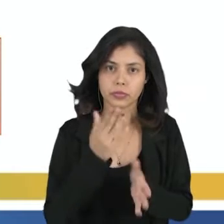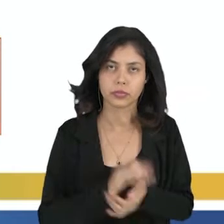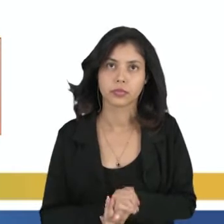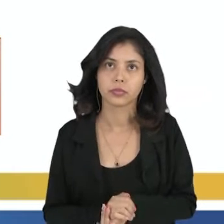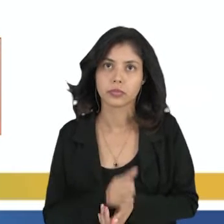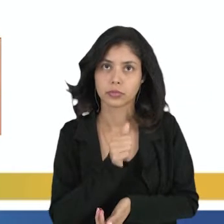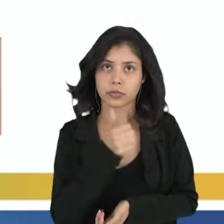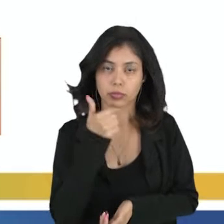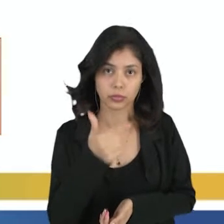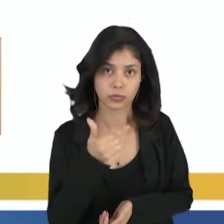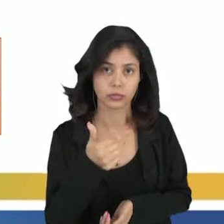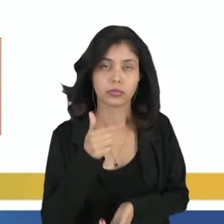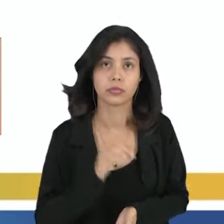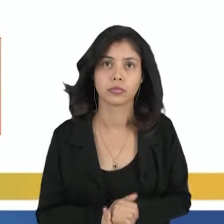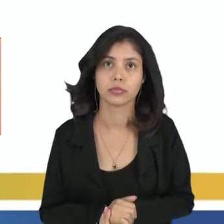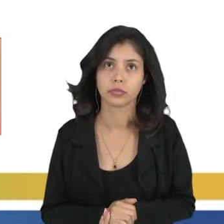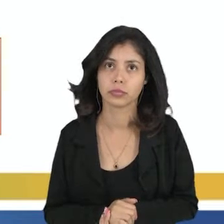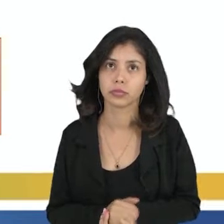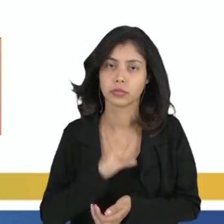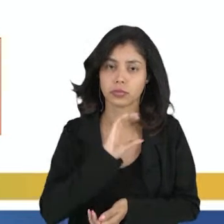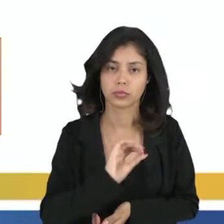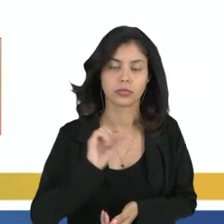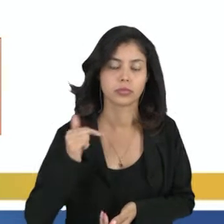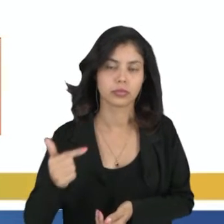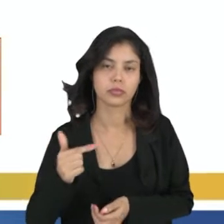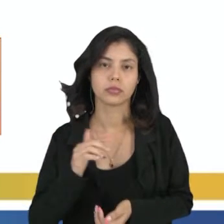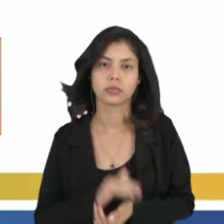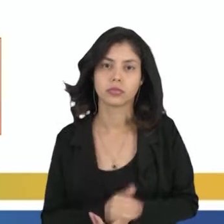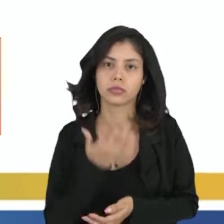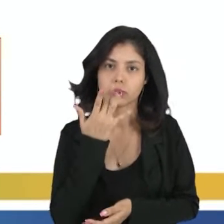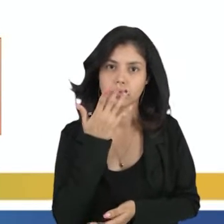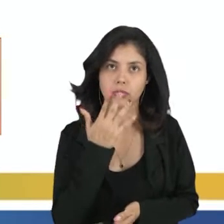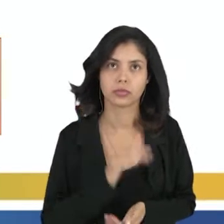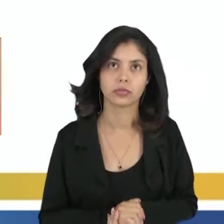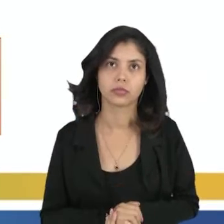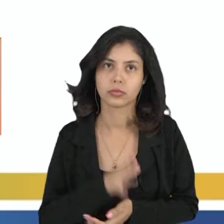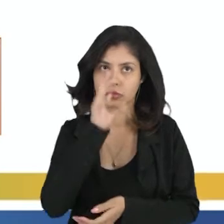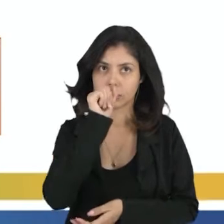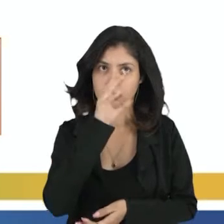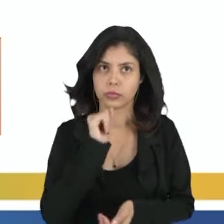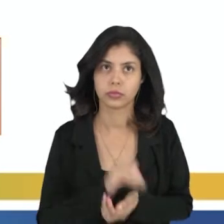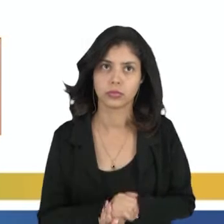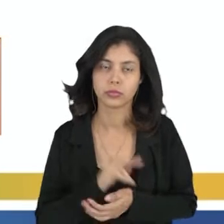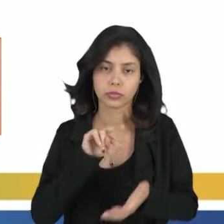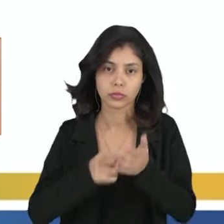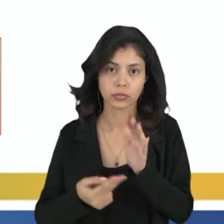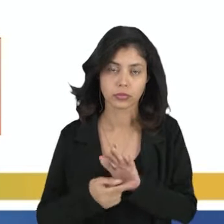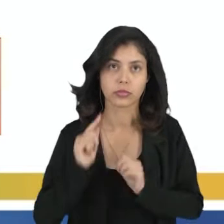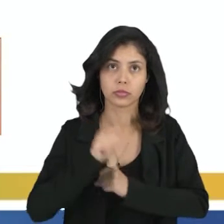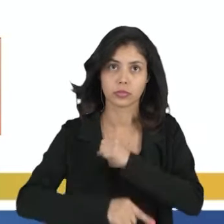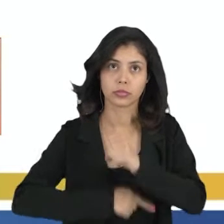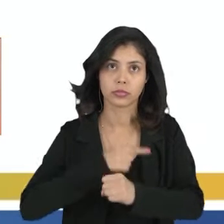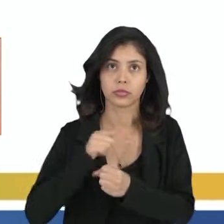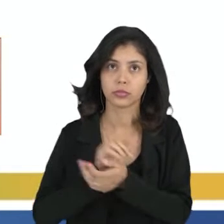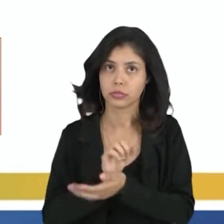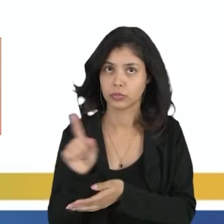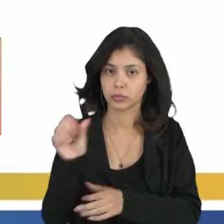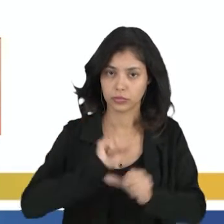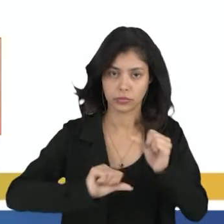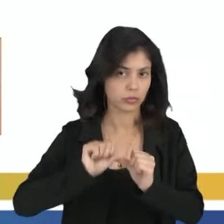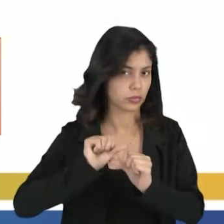temos dois átomos de oxigênio aqui na cor laranja. Então, isso significa que os átomos não